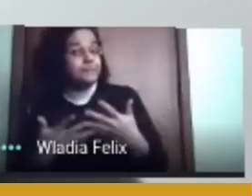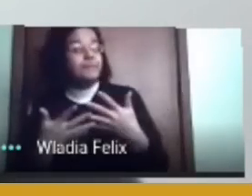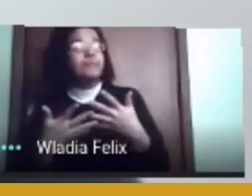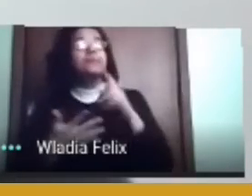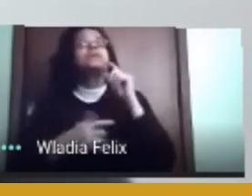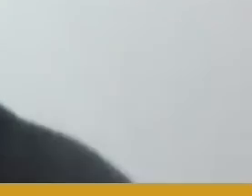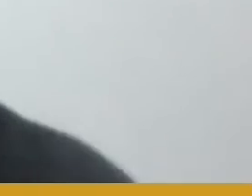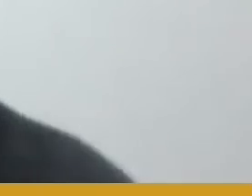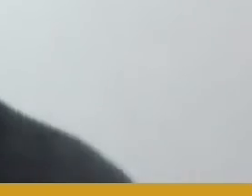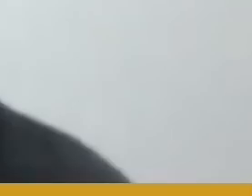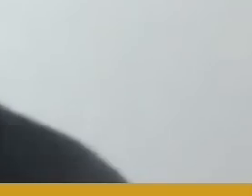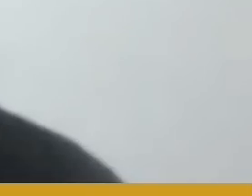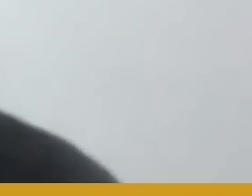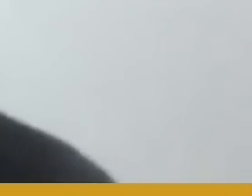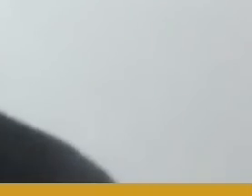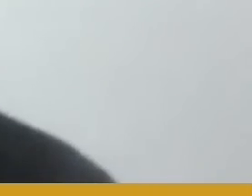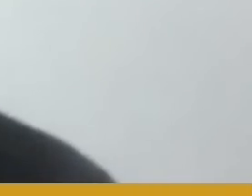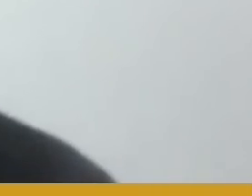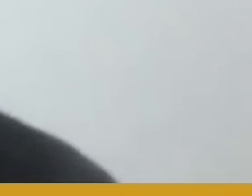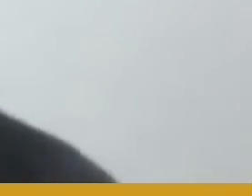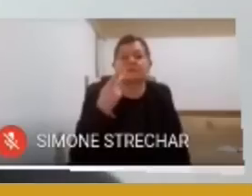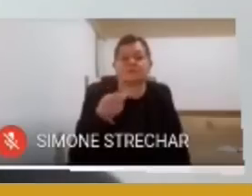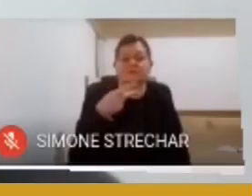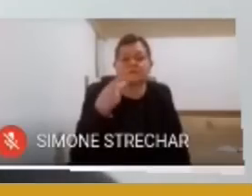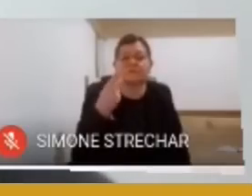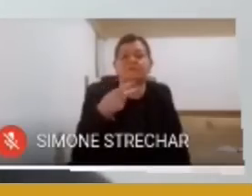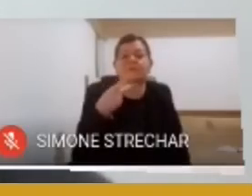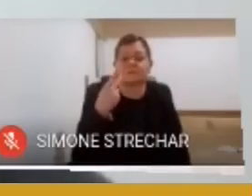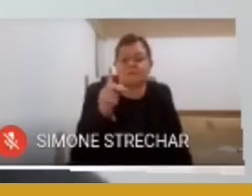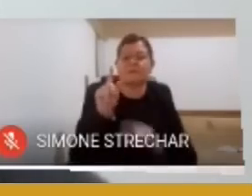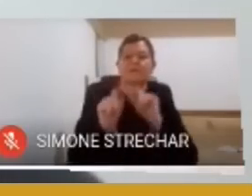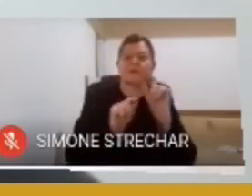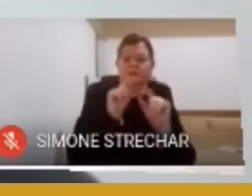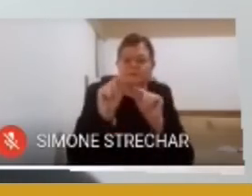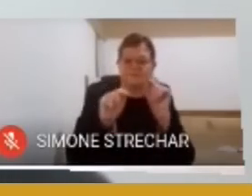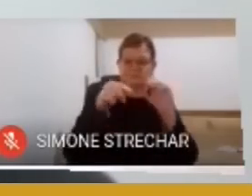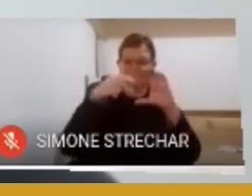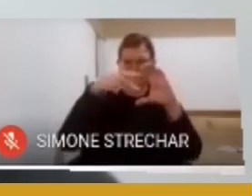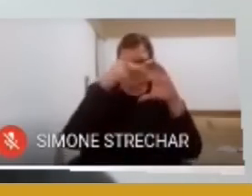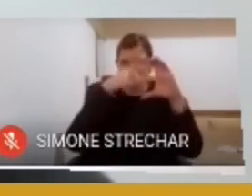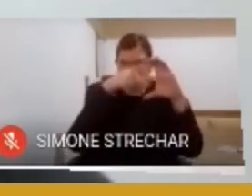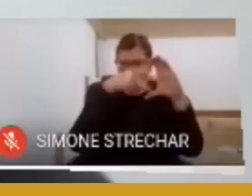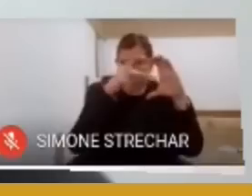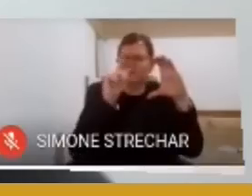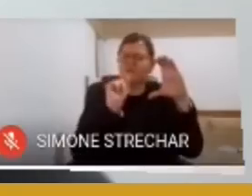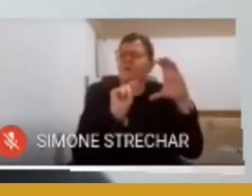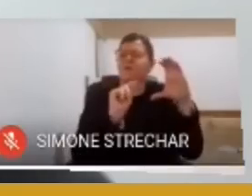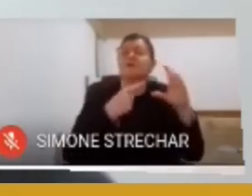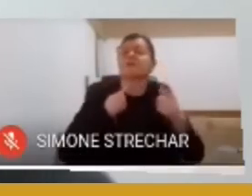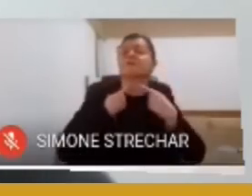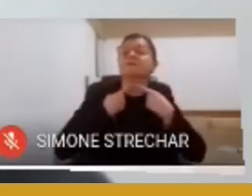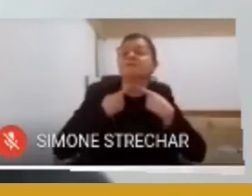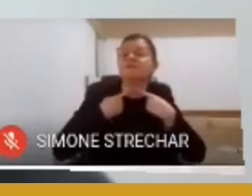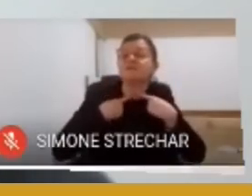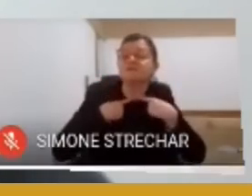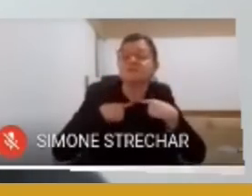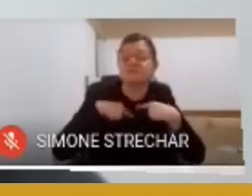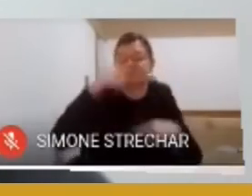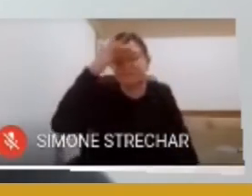o desejo da pessoa em realizar algum aspecto sexual